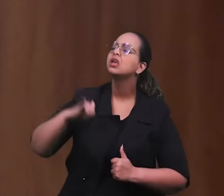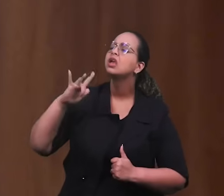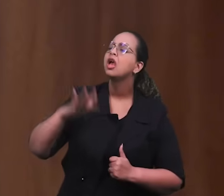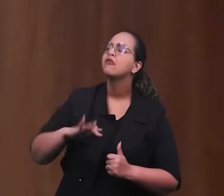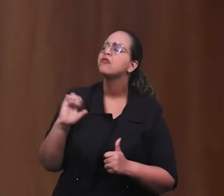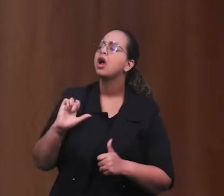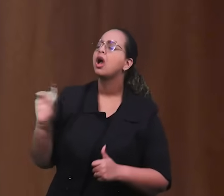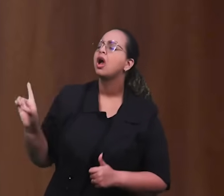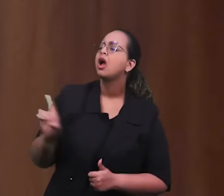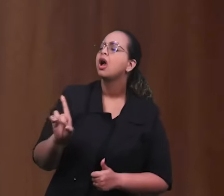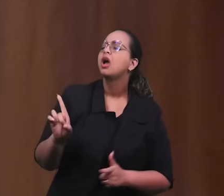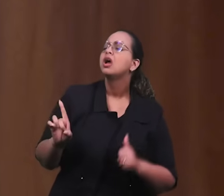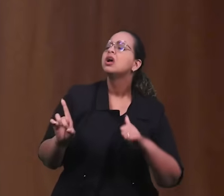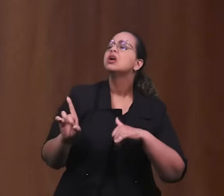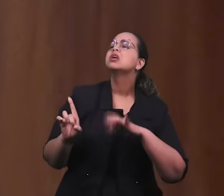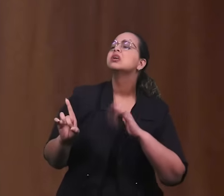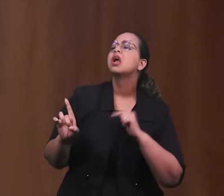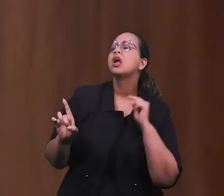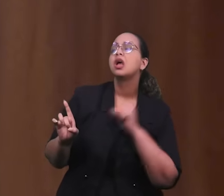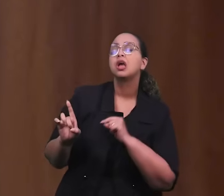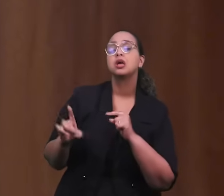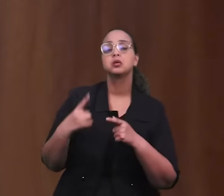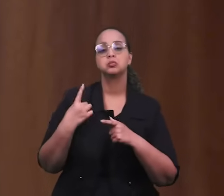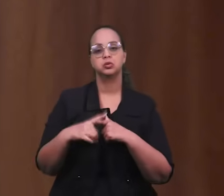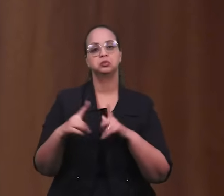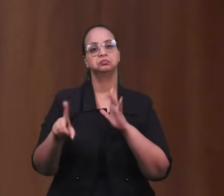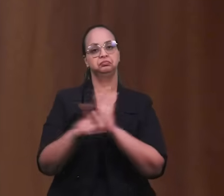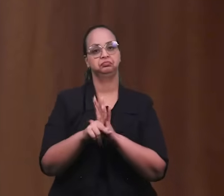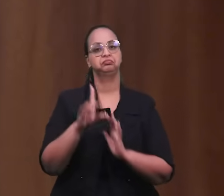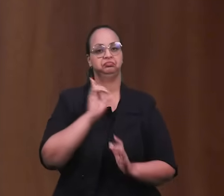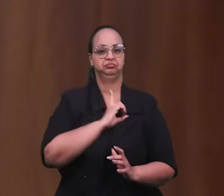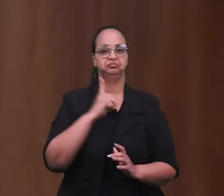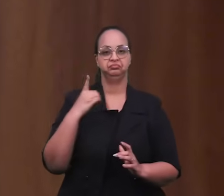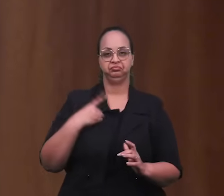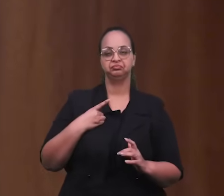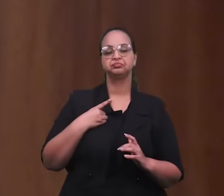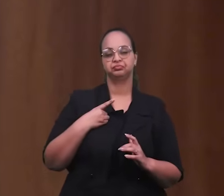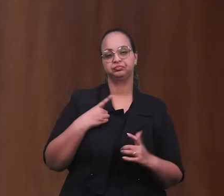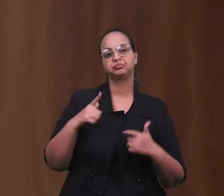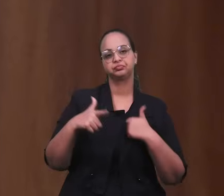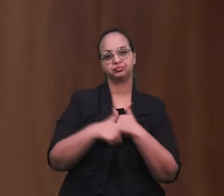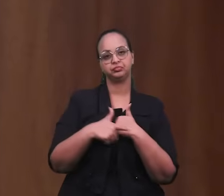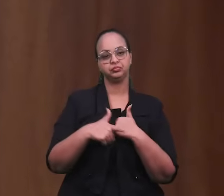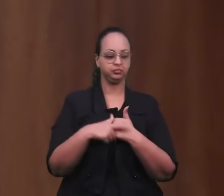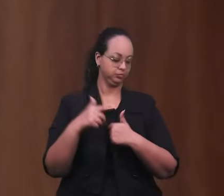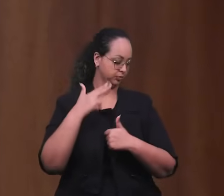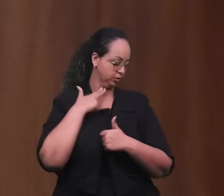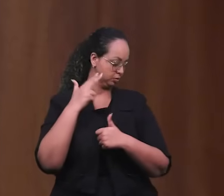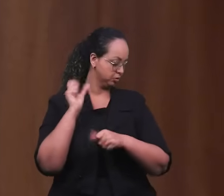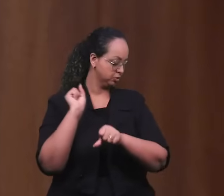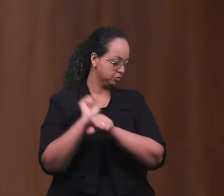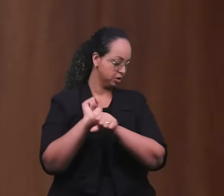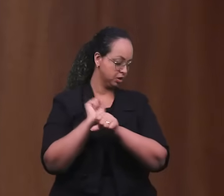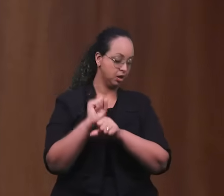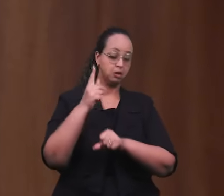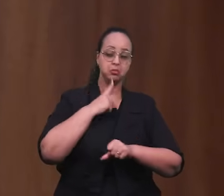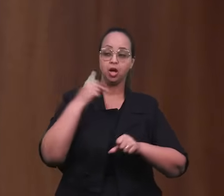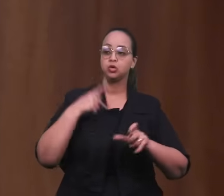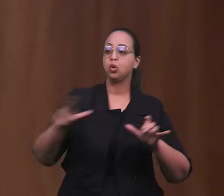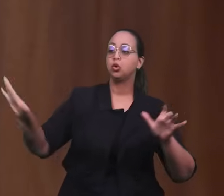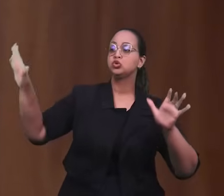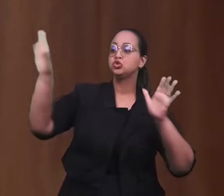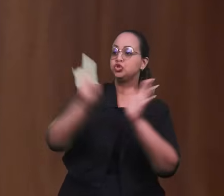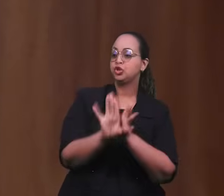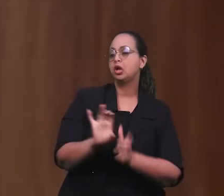tem essa visão, porque essa visão ela é do diácono. Não é? Ele não pode ficar esperando o pastor fazer isso,